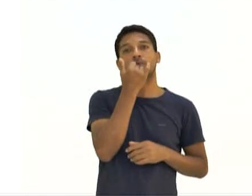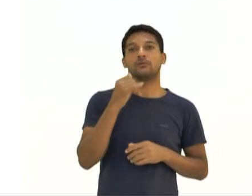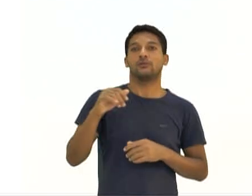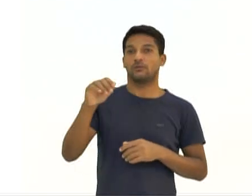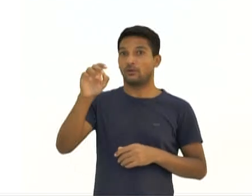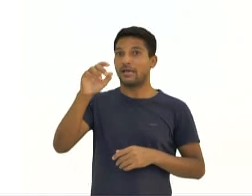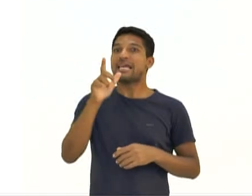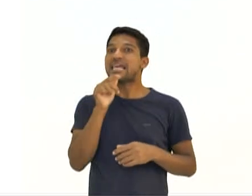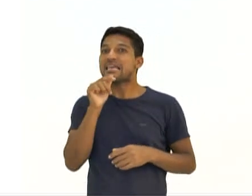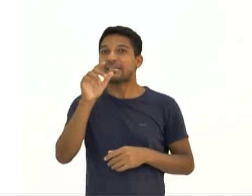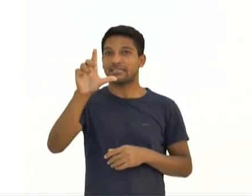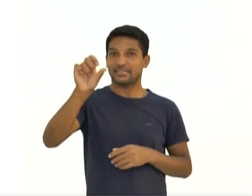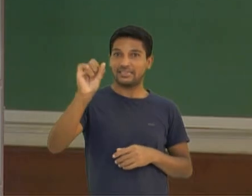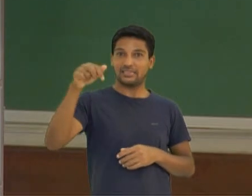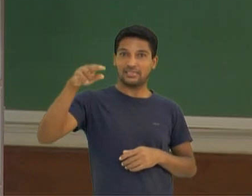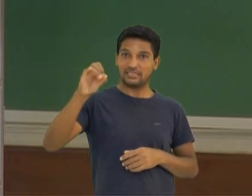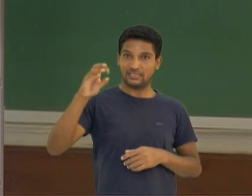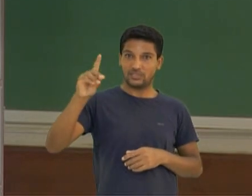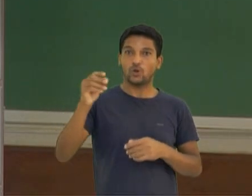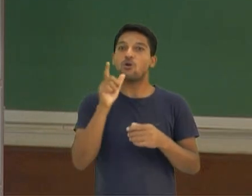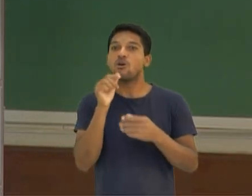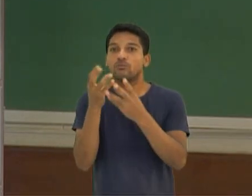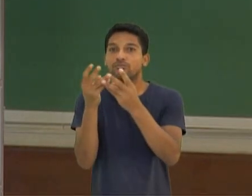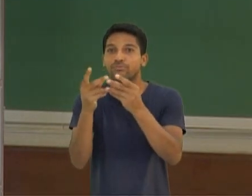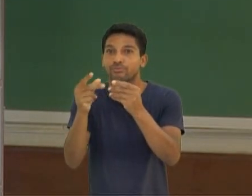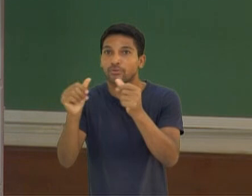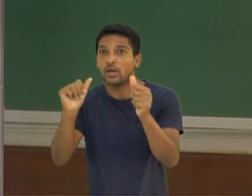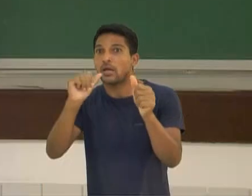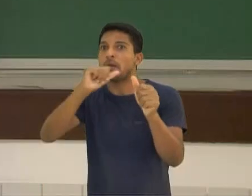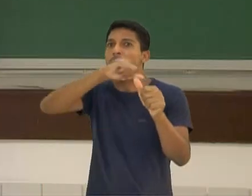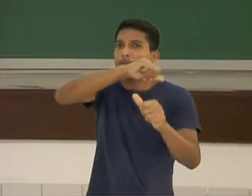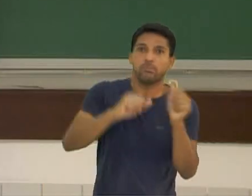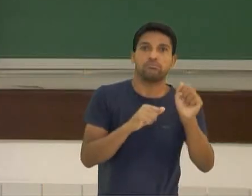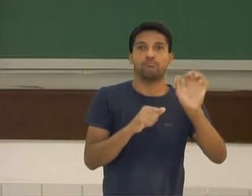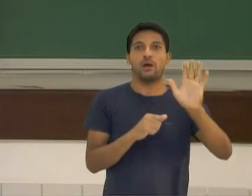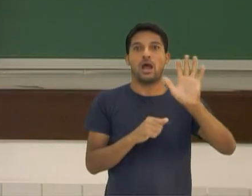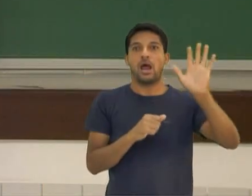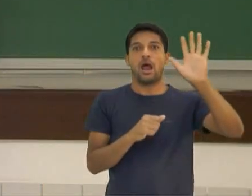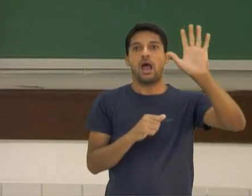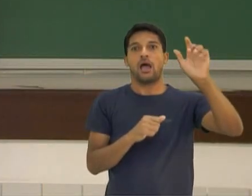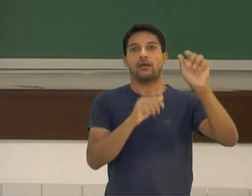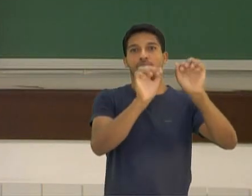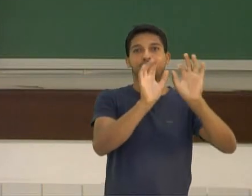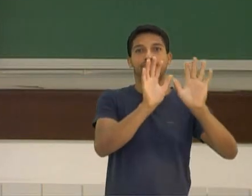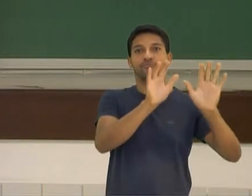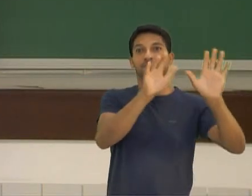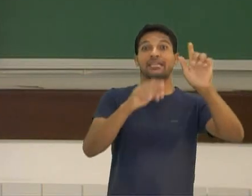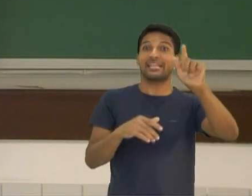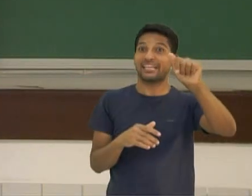líquido para o estado gasoso. Então, ponto de ebulição